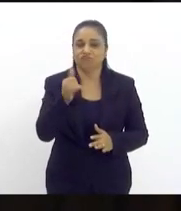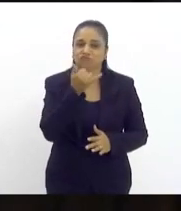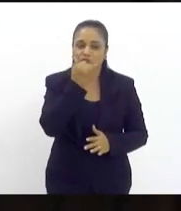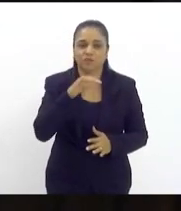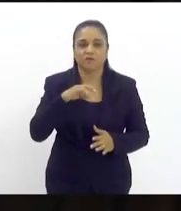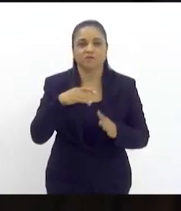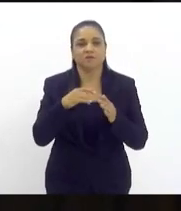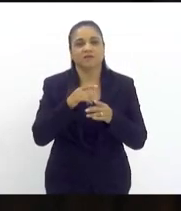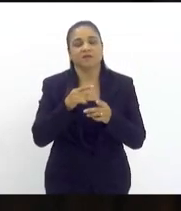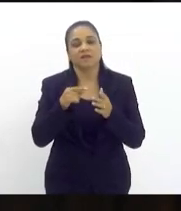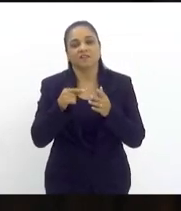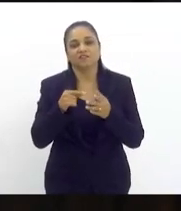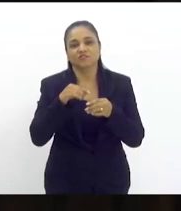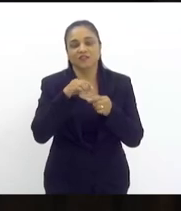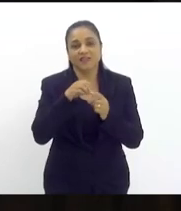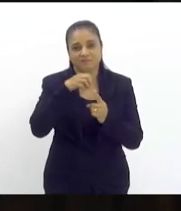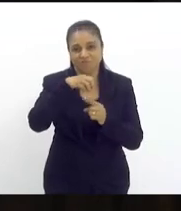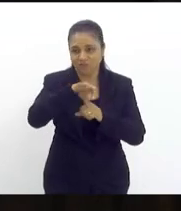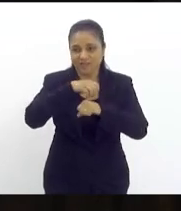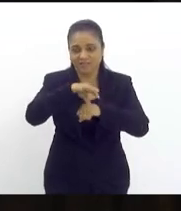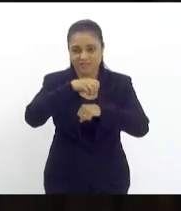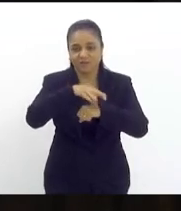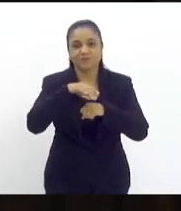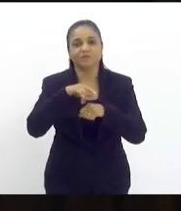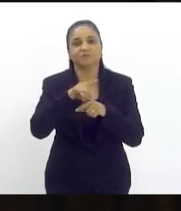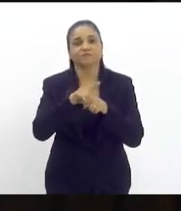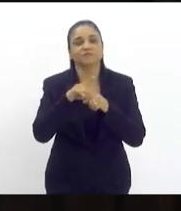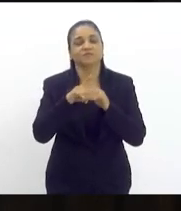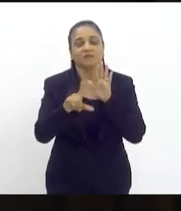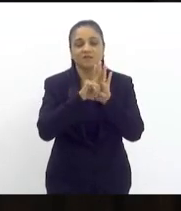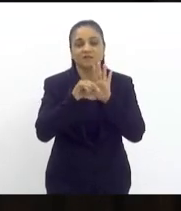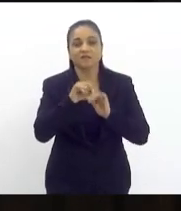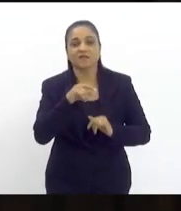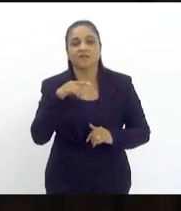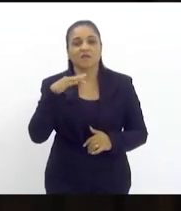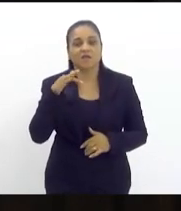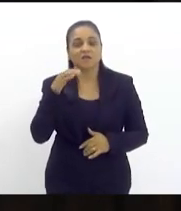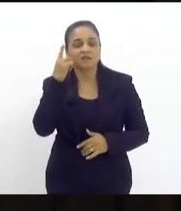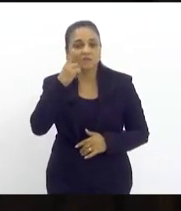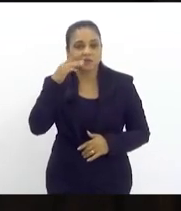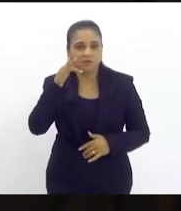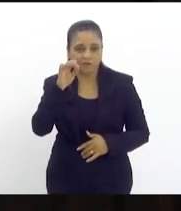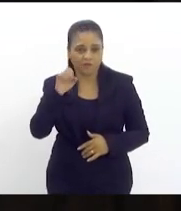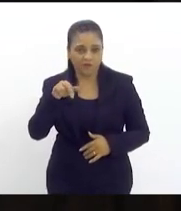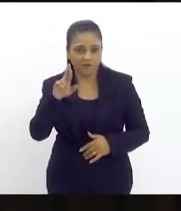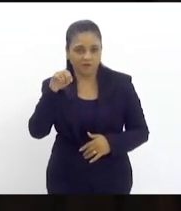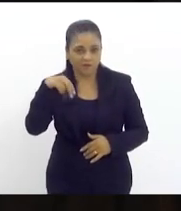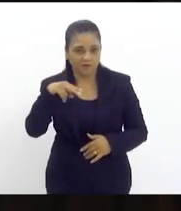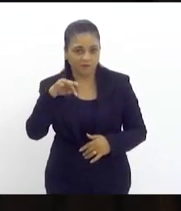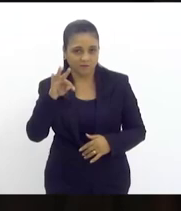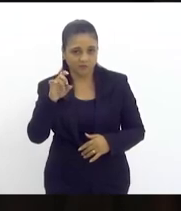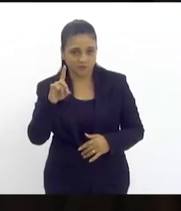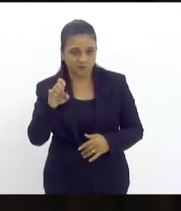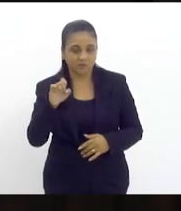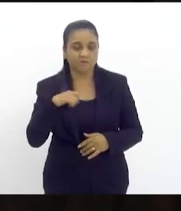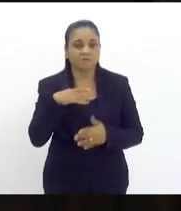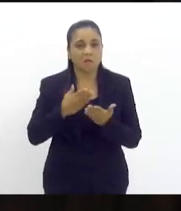09, perdão, indicação legislativa 09 de 2023, deputado Sérgio Fernandes. Em votação, os senhores que aprovam permaneçam como